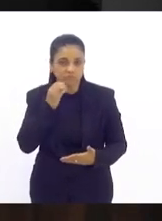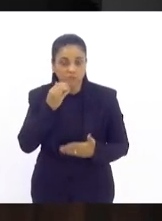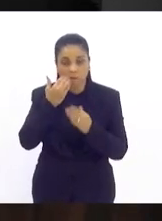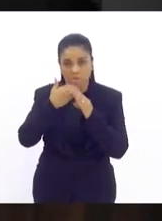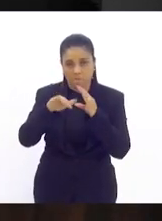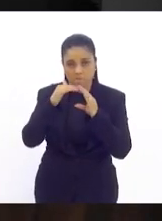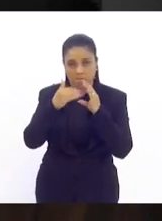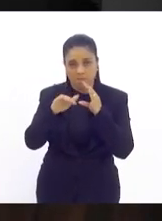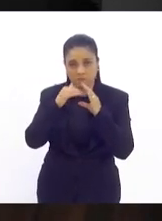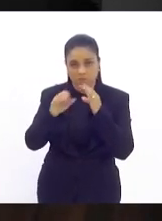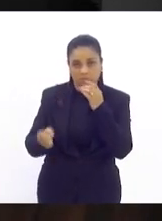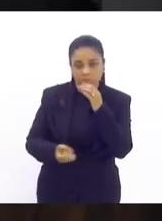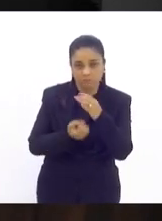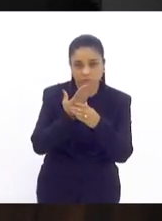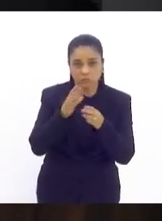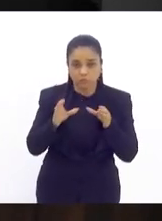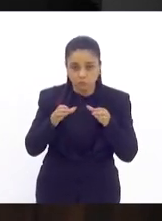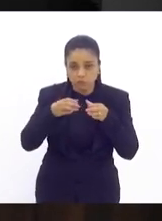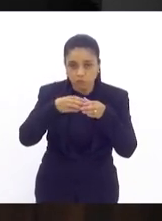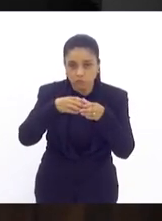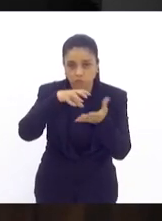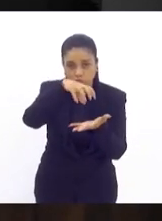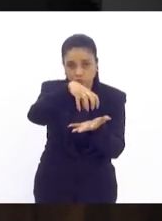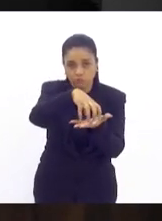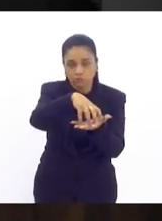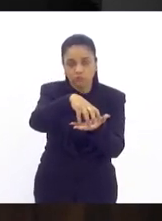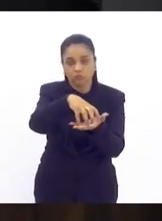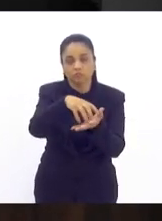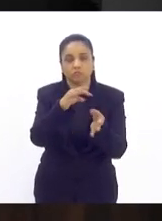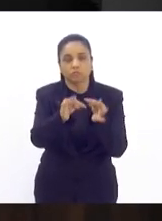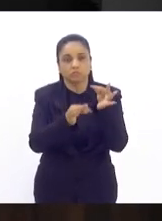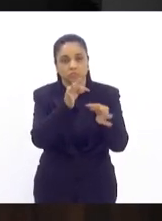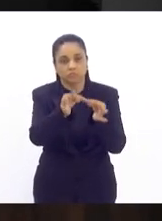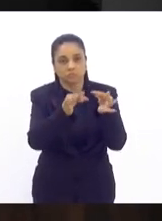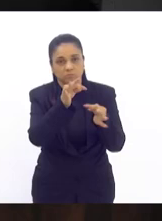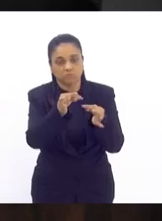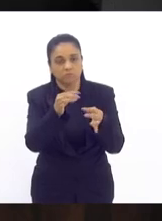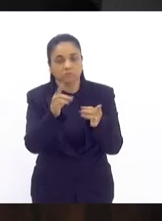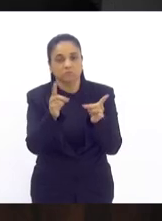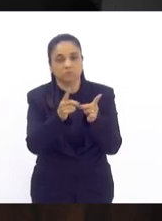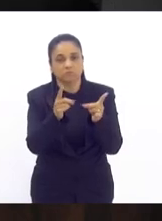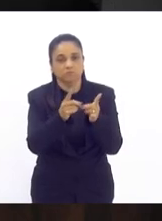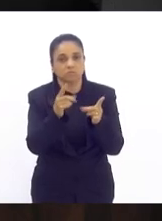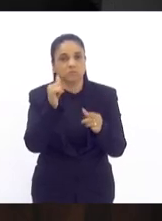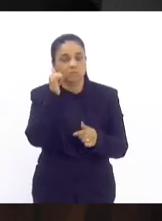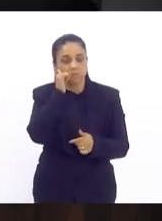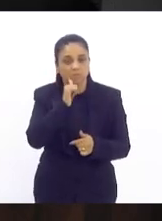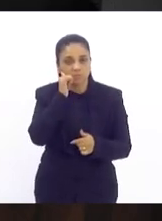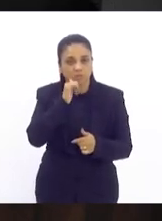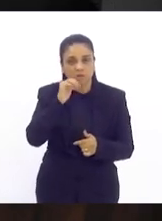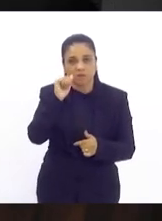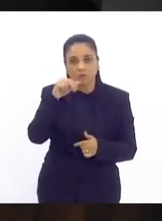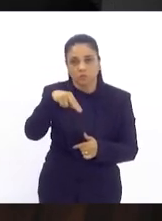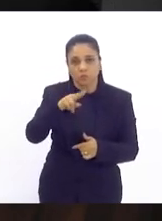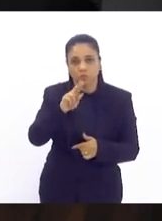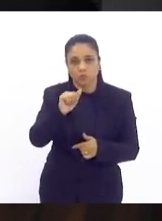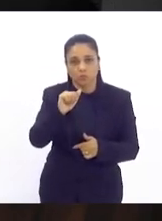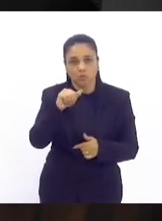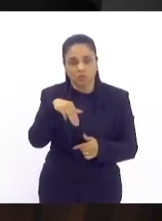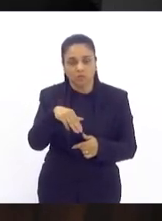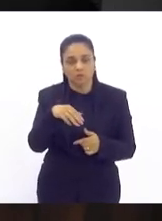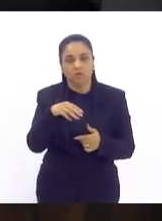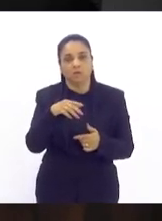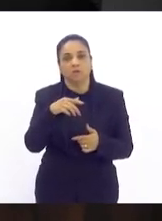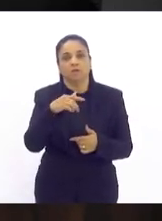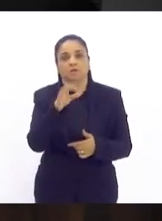dispondo sobre a criação de um núcleo de Atendimento à mulher nua recebe trajeto primeira delegacia de polícia situado no